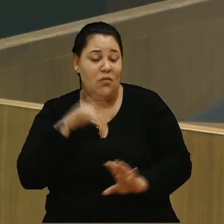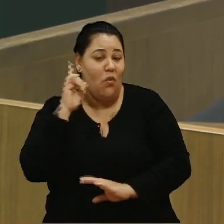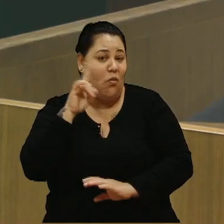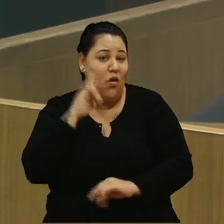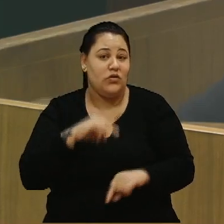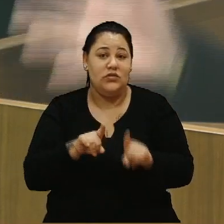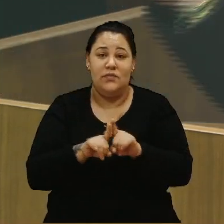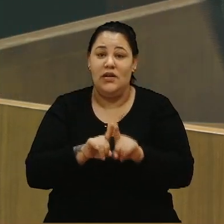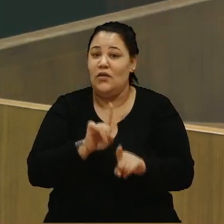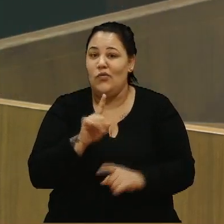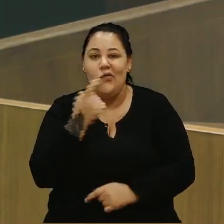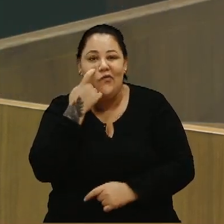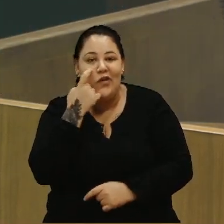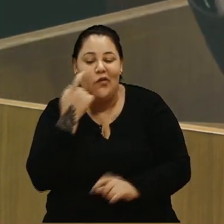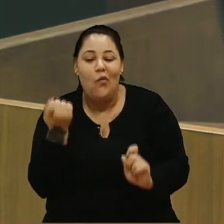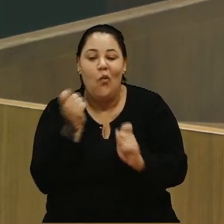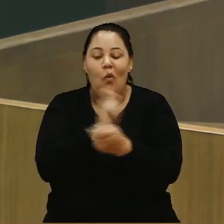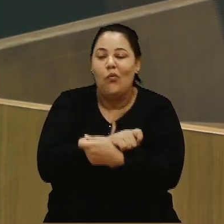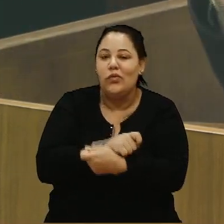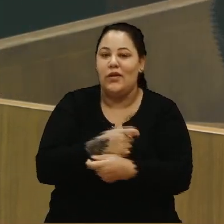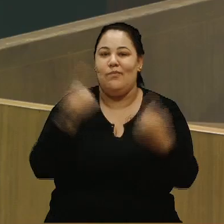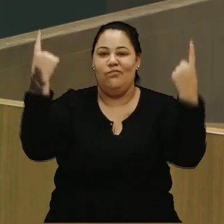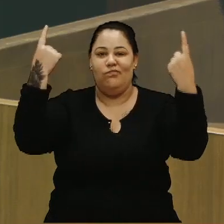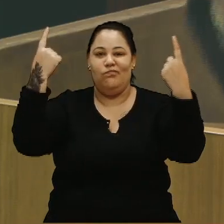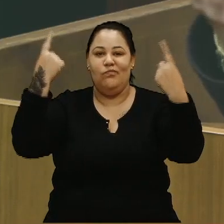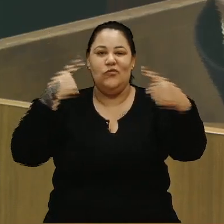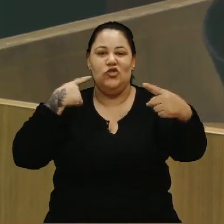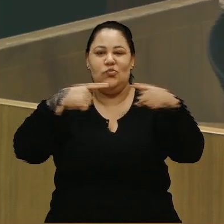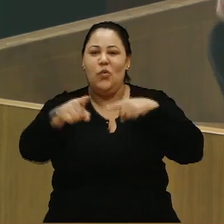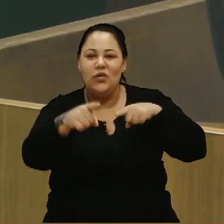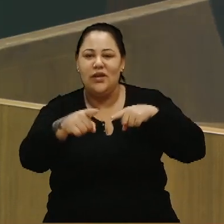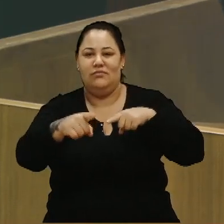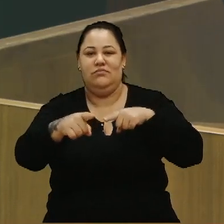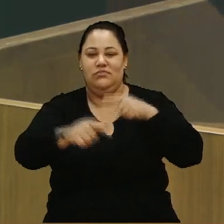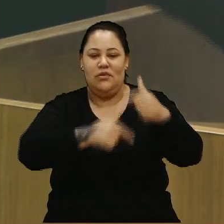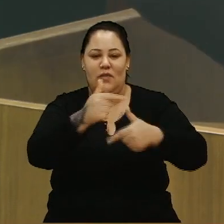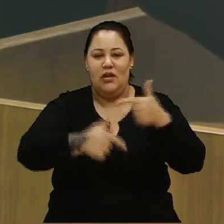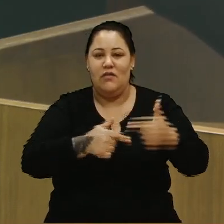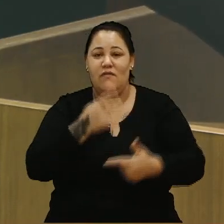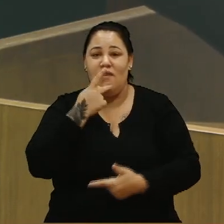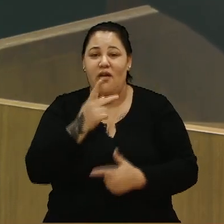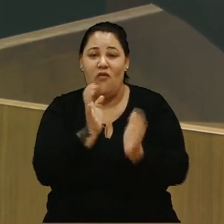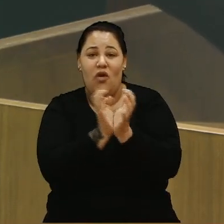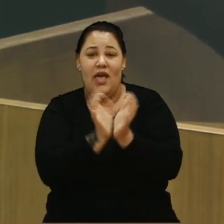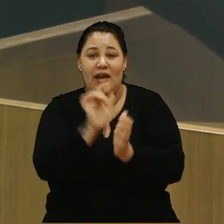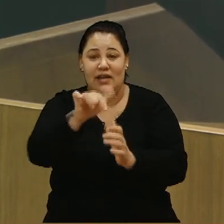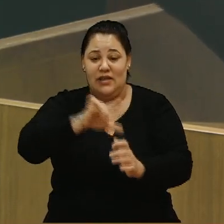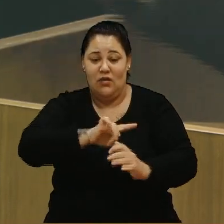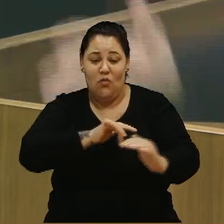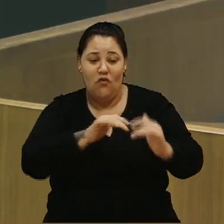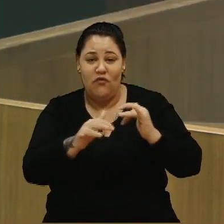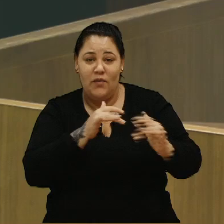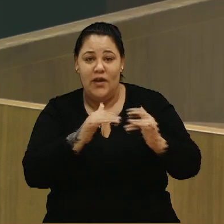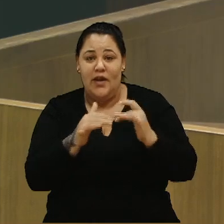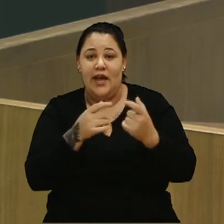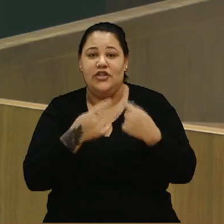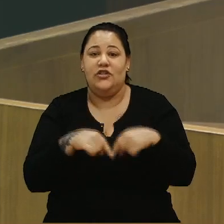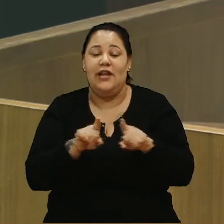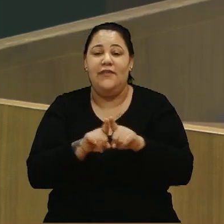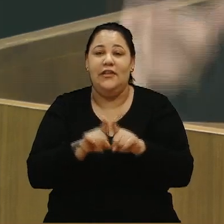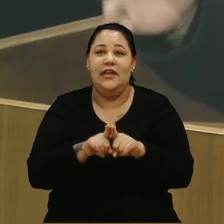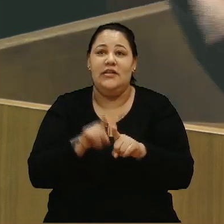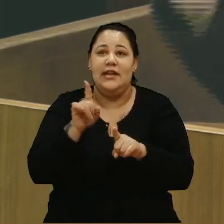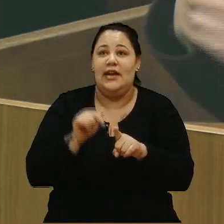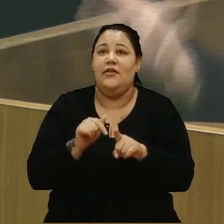vejo contradição e não vejo disputa entre os trabalhadores, como os colegas disseram aqui. Tem sim um movimento das escolas de educação infantil, mas tem um movimento